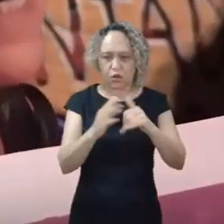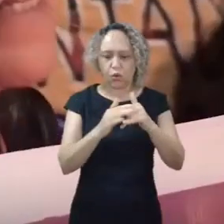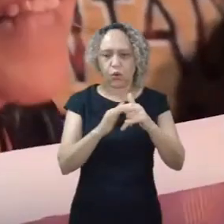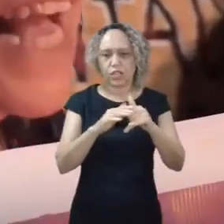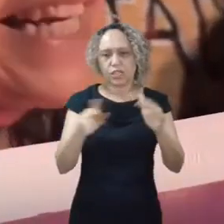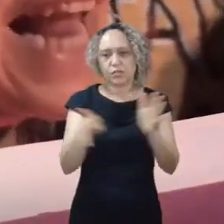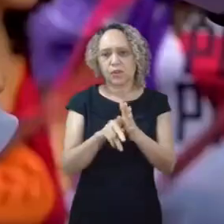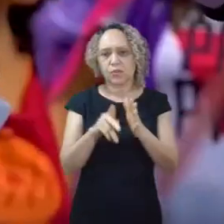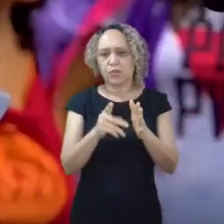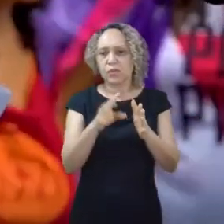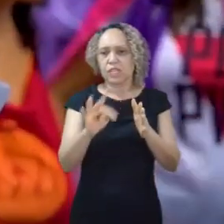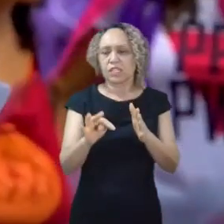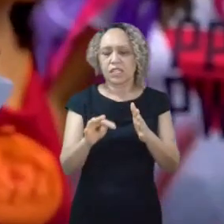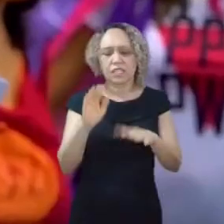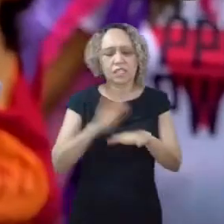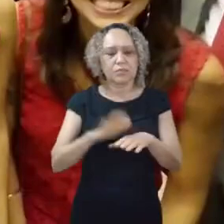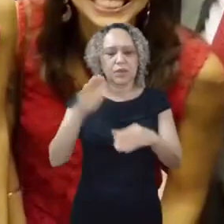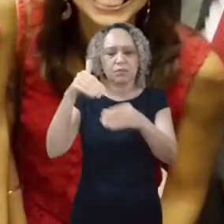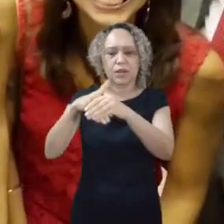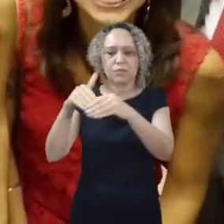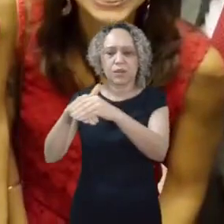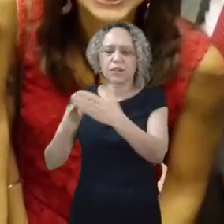mais elege mulheres no Brasil.